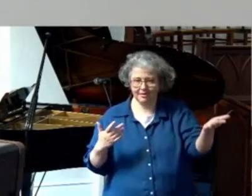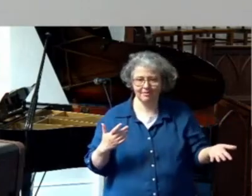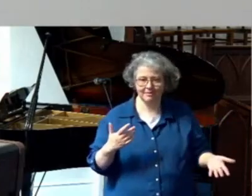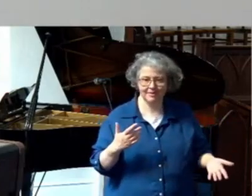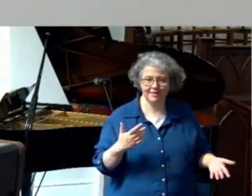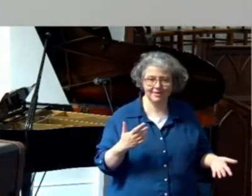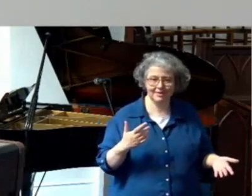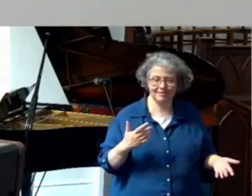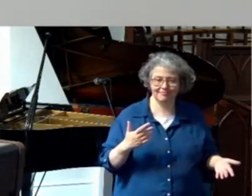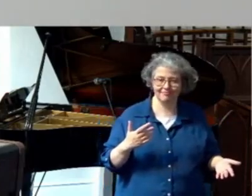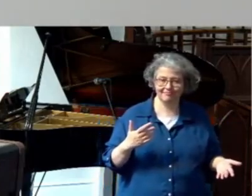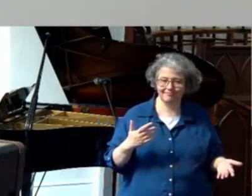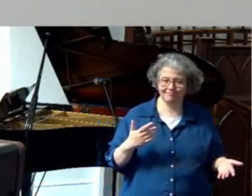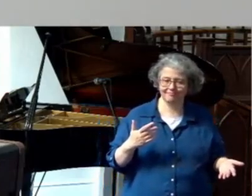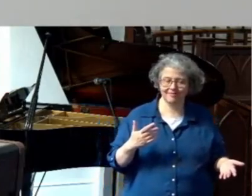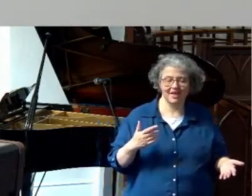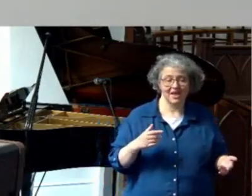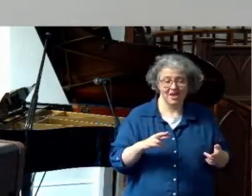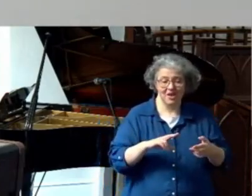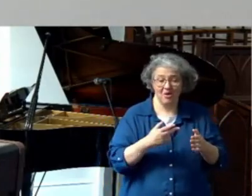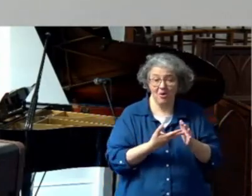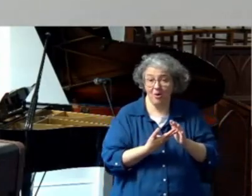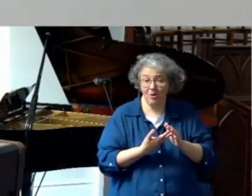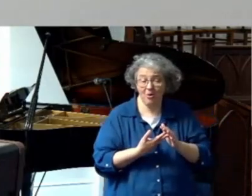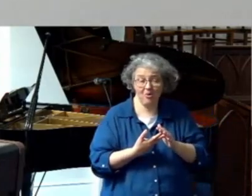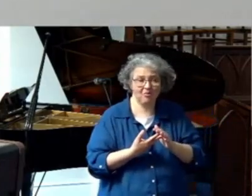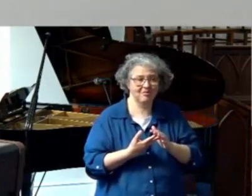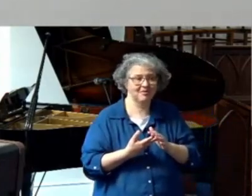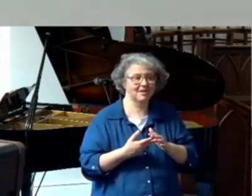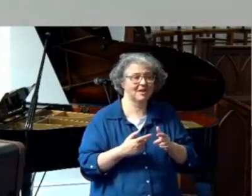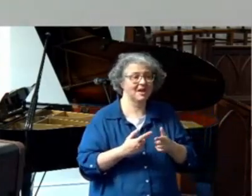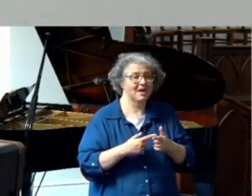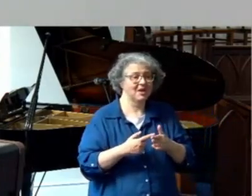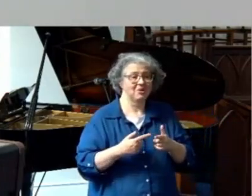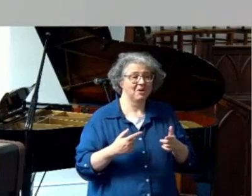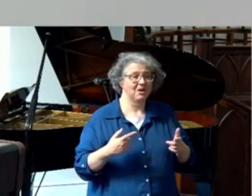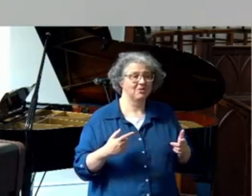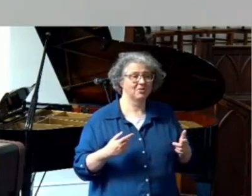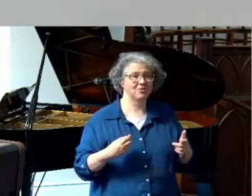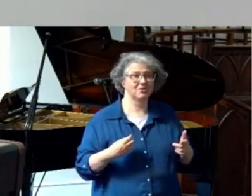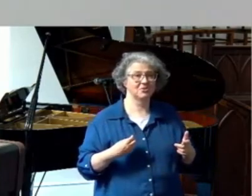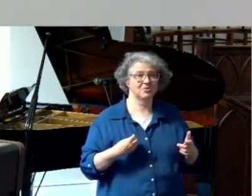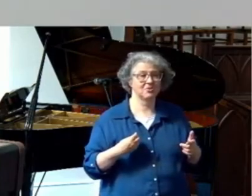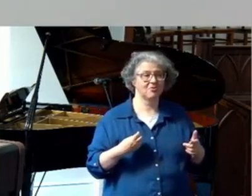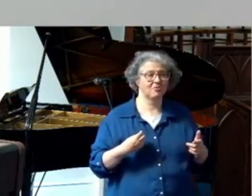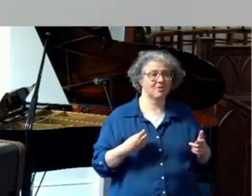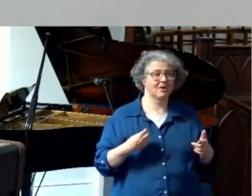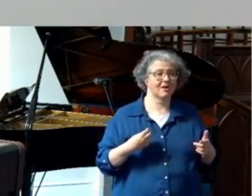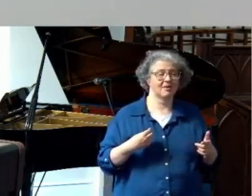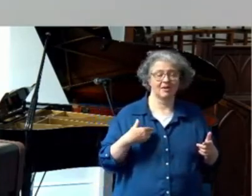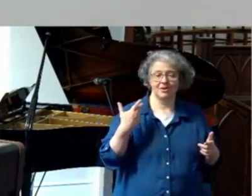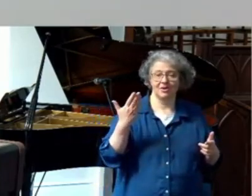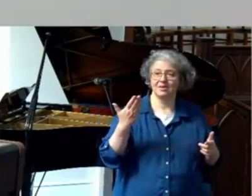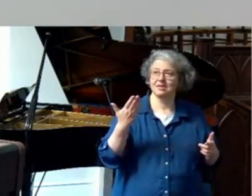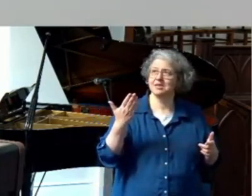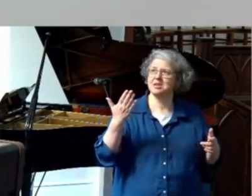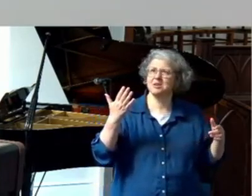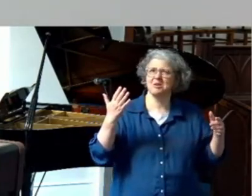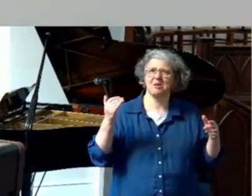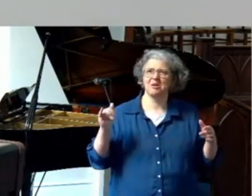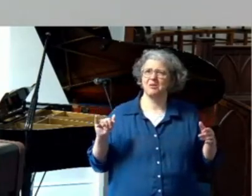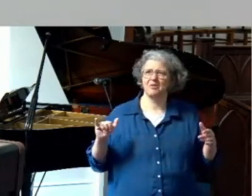um senso lógico, mas não é só um senso lógico. Traz um senso de sentido, de